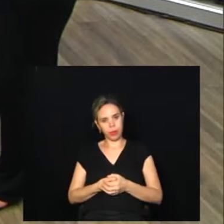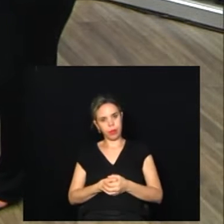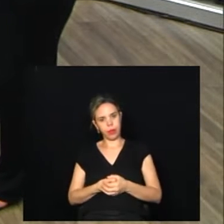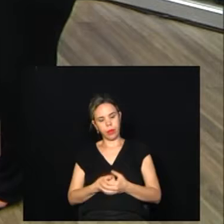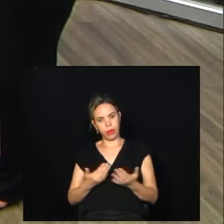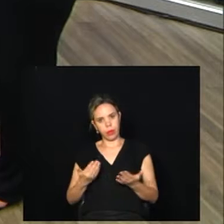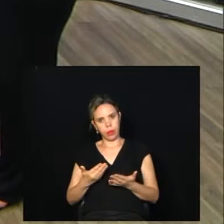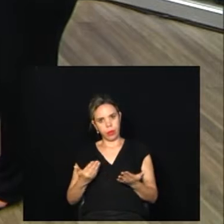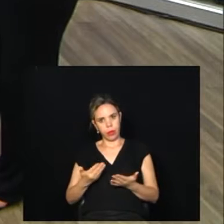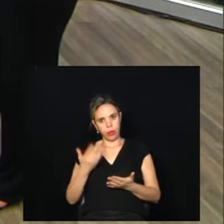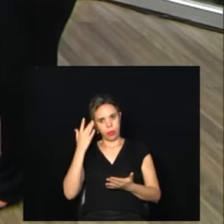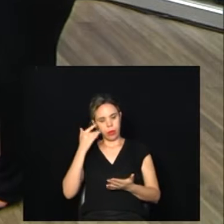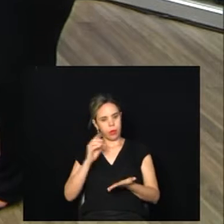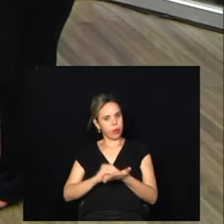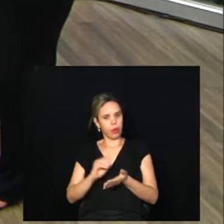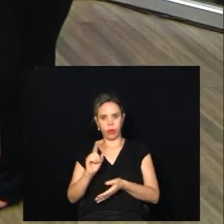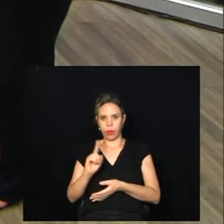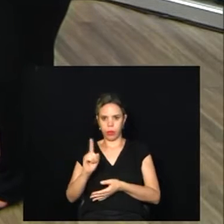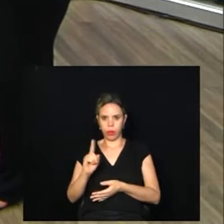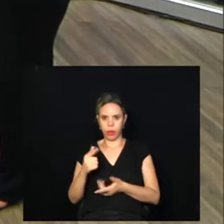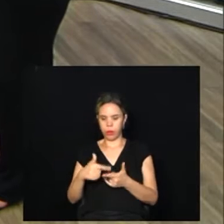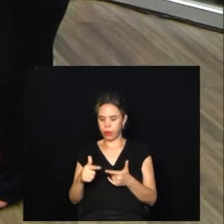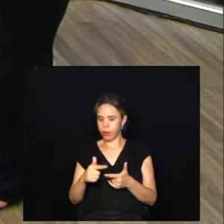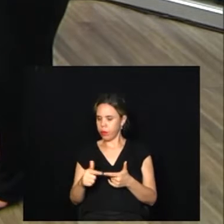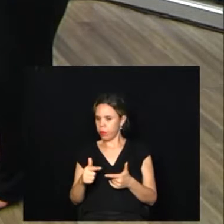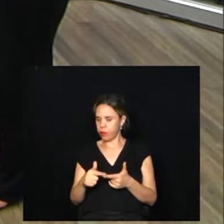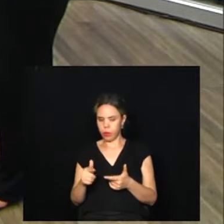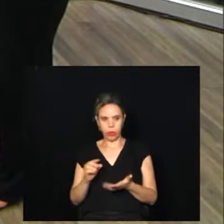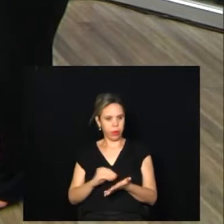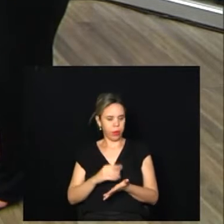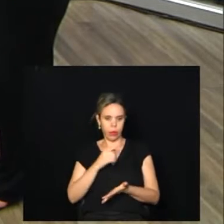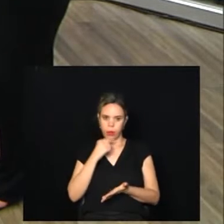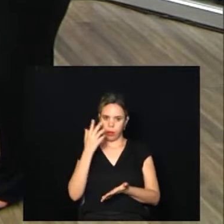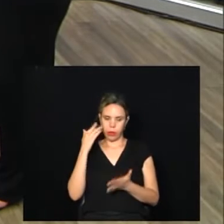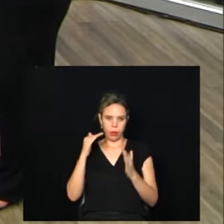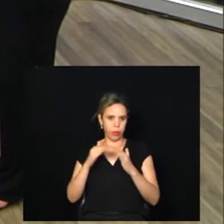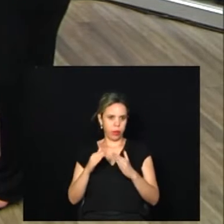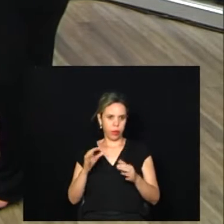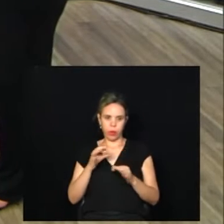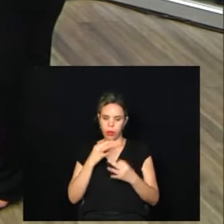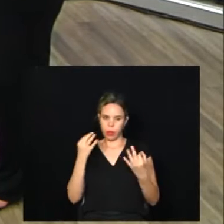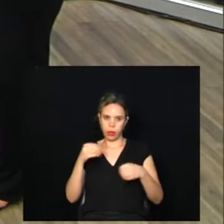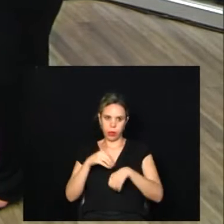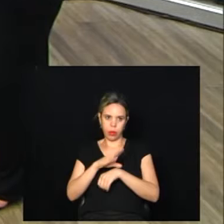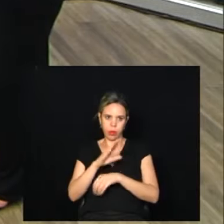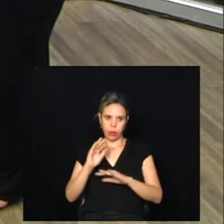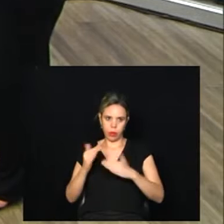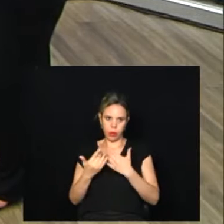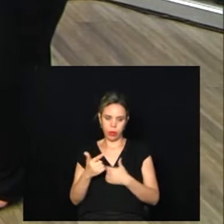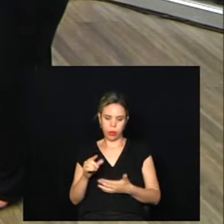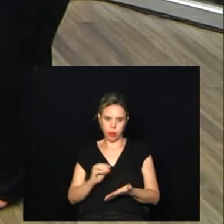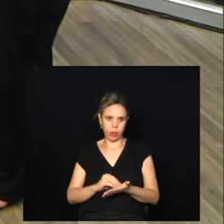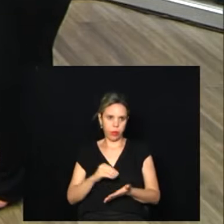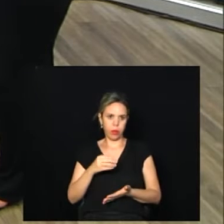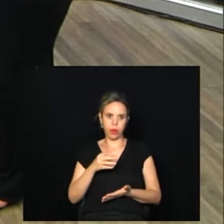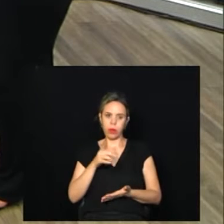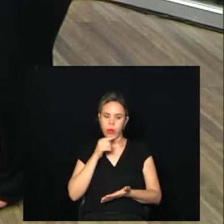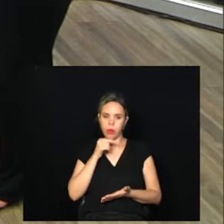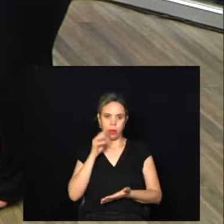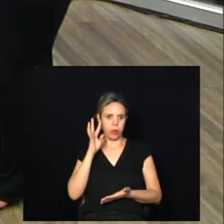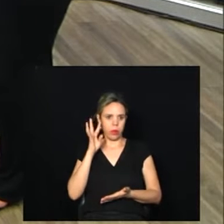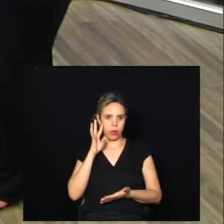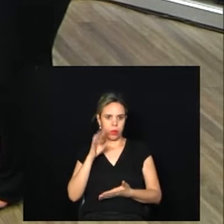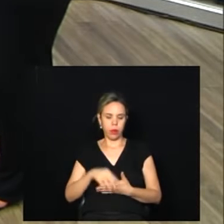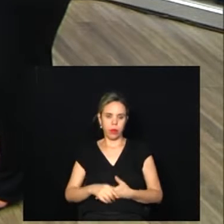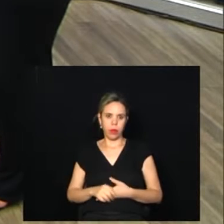ainda hoje, para amanhã, então, não ter nenhum problema sem água em casa. Ótimo, então, recado, os bairros sem água nesta quarta-feira. E